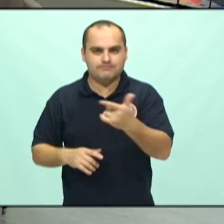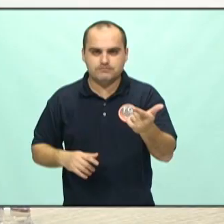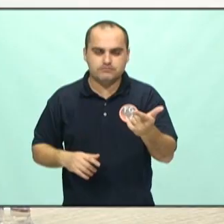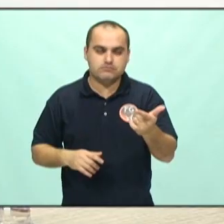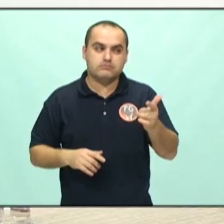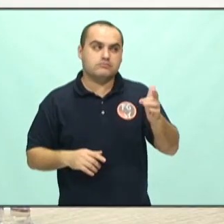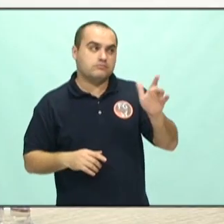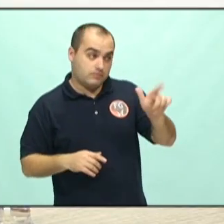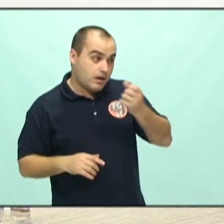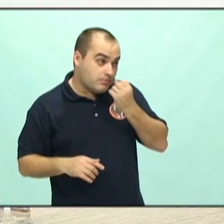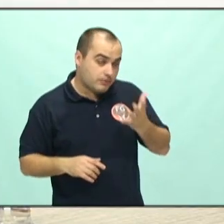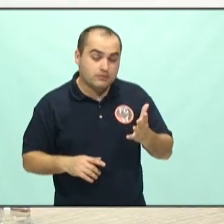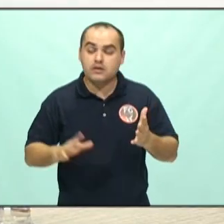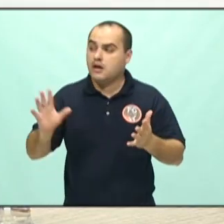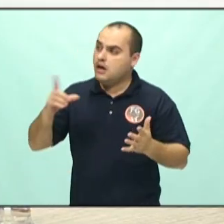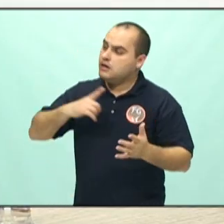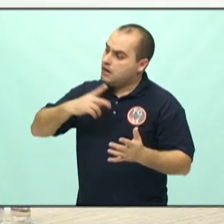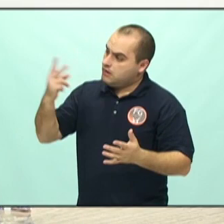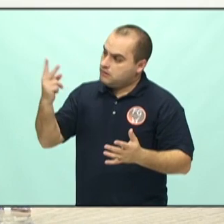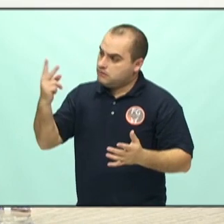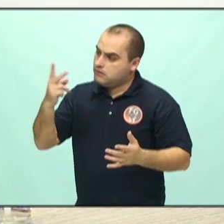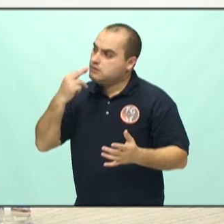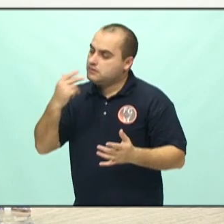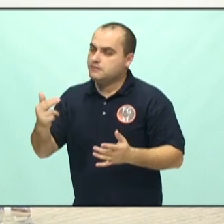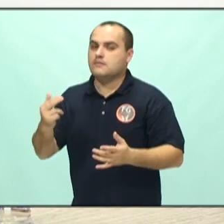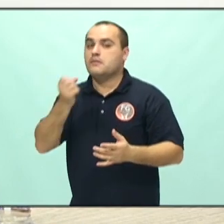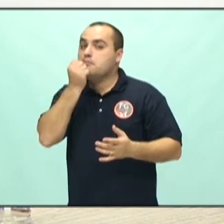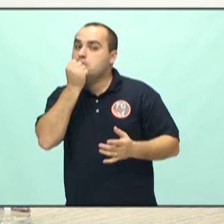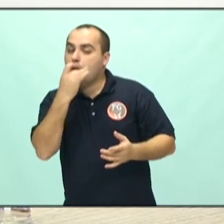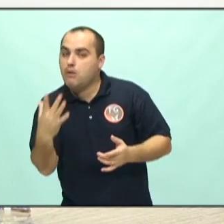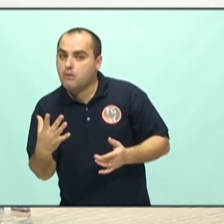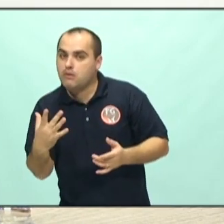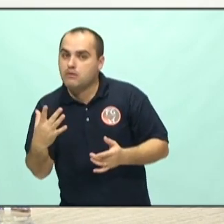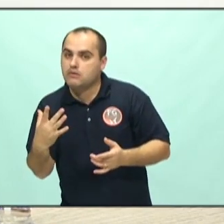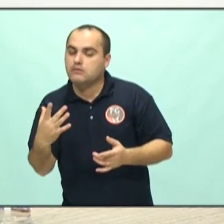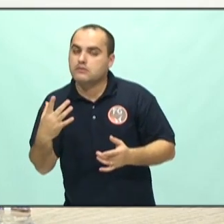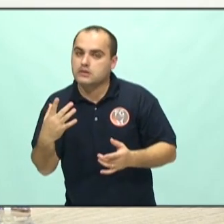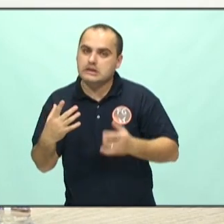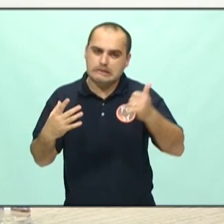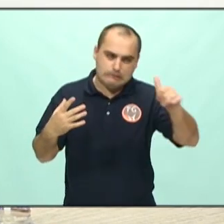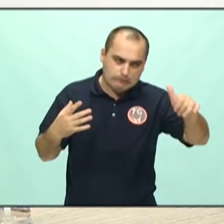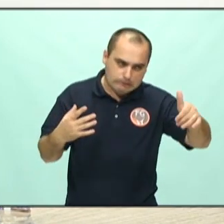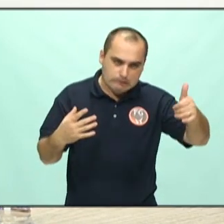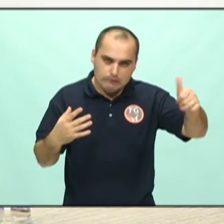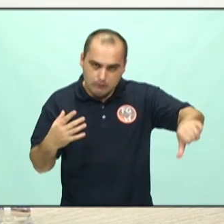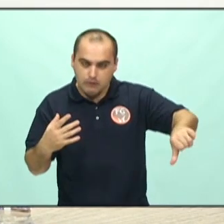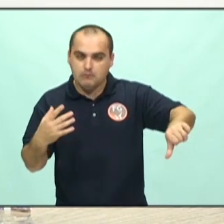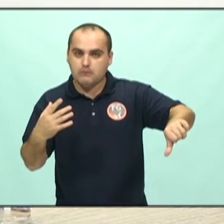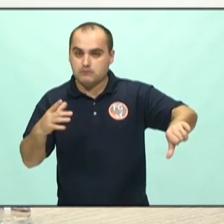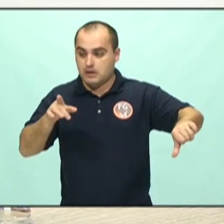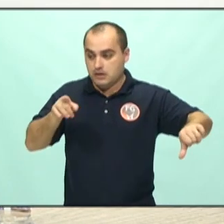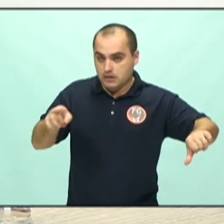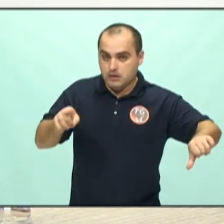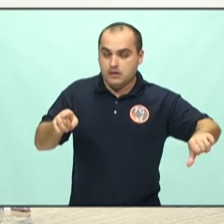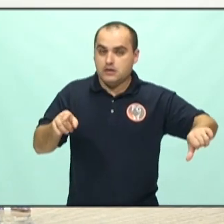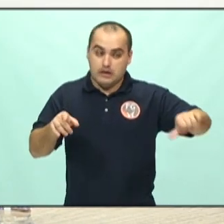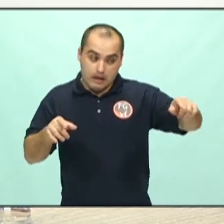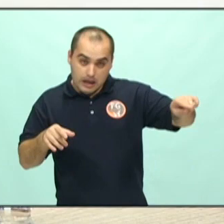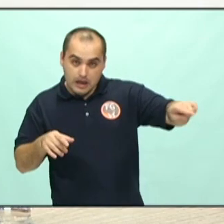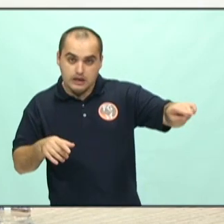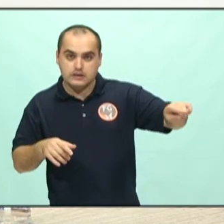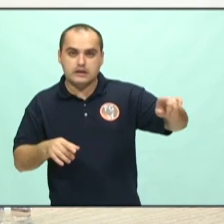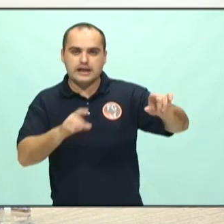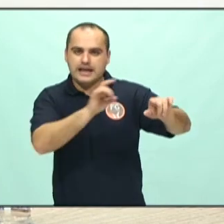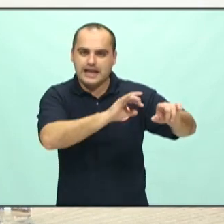lado é bom, né? Nós temos os dois lados, o lado bom e o lado ruim. Né? O lado ruim é que cada município tem a